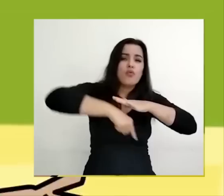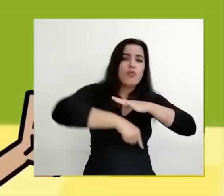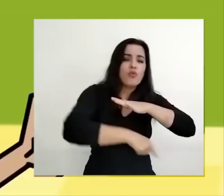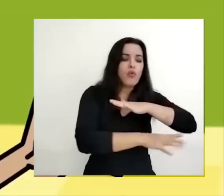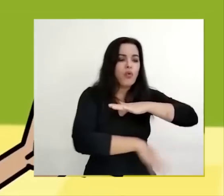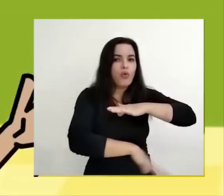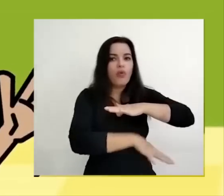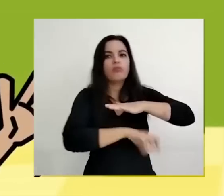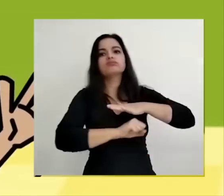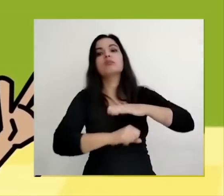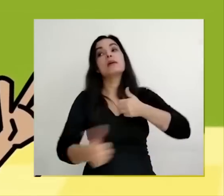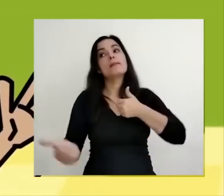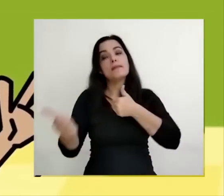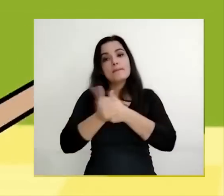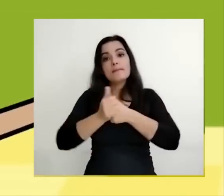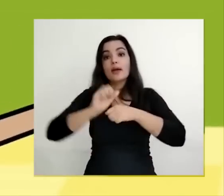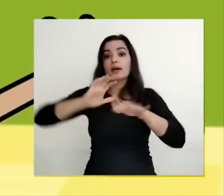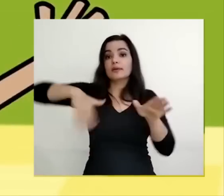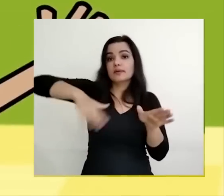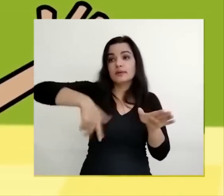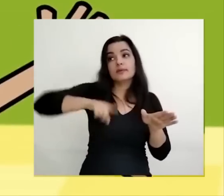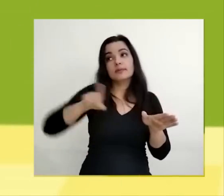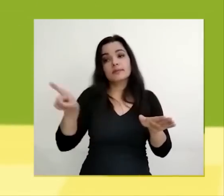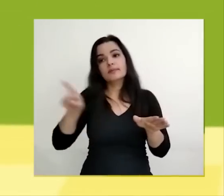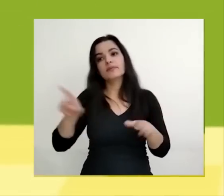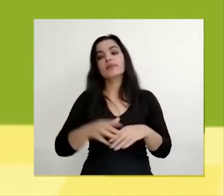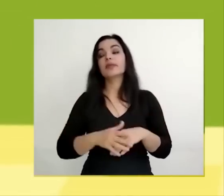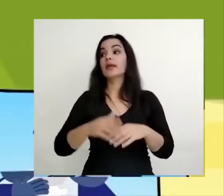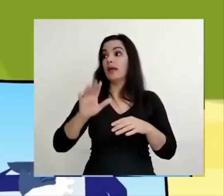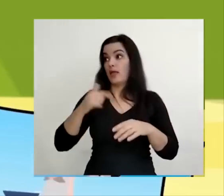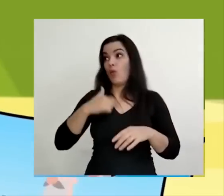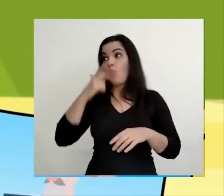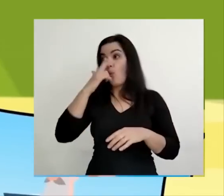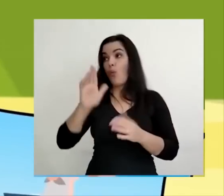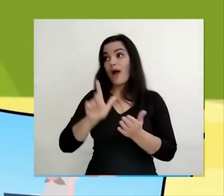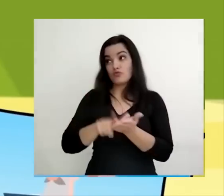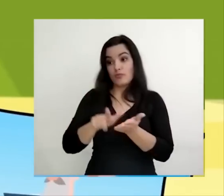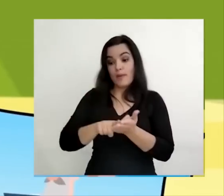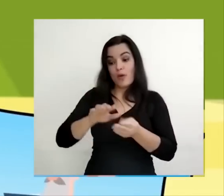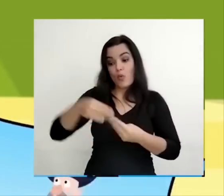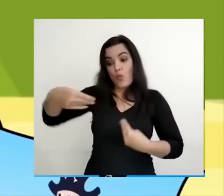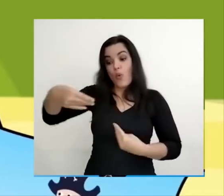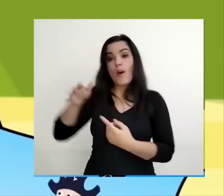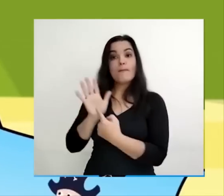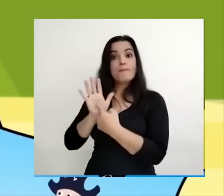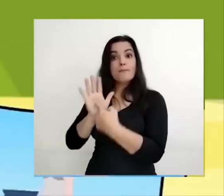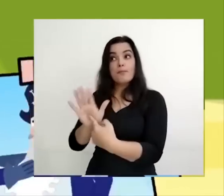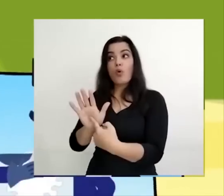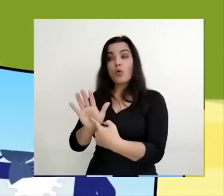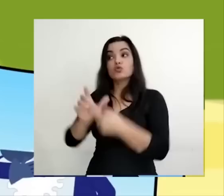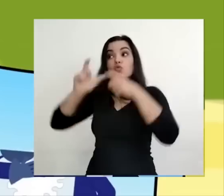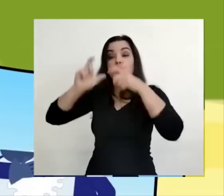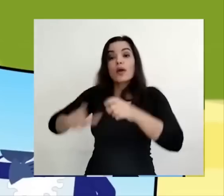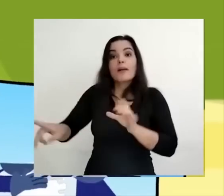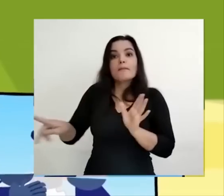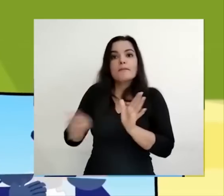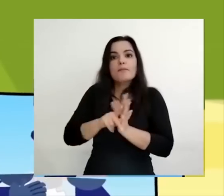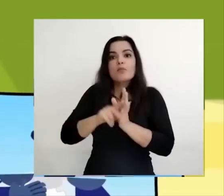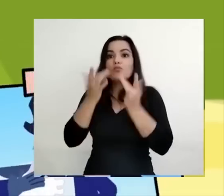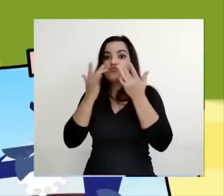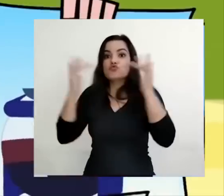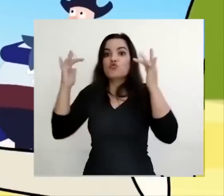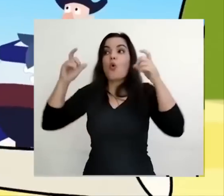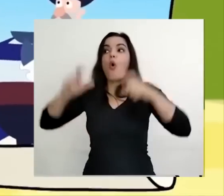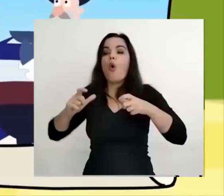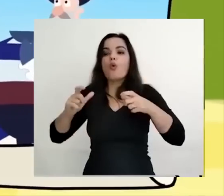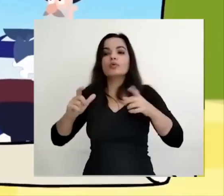Cigarras. Com certeza esses papéis dizem onde está enterrado o tesouro dos piratas. Não, meninos, mas o navio e esses mapas e diários